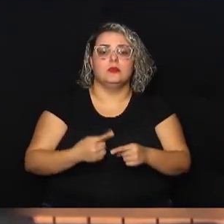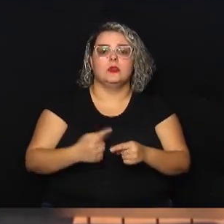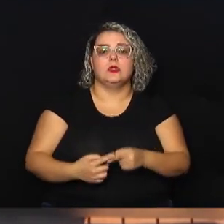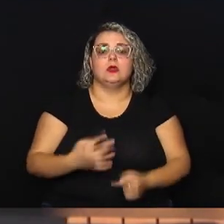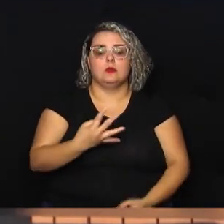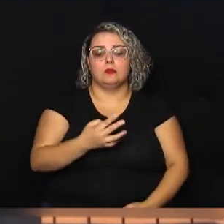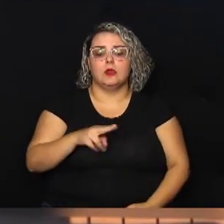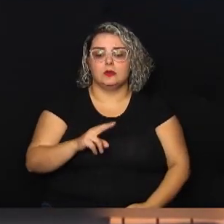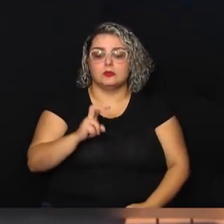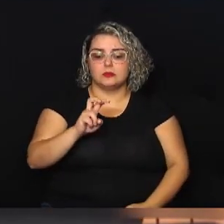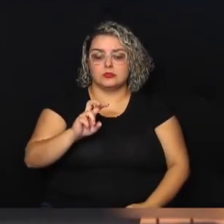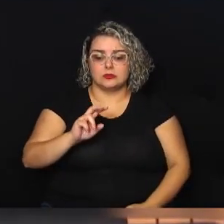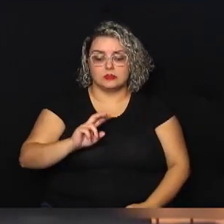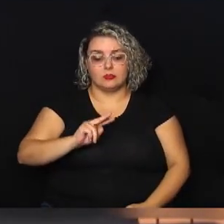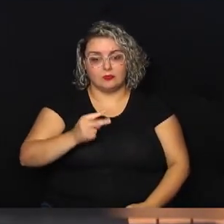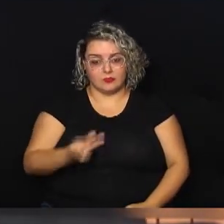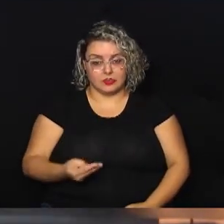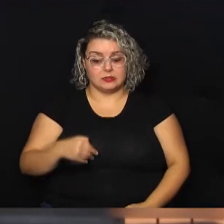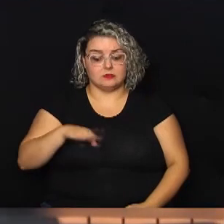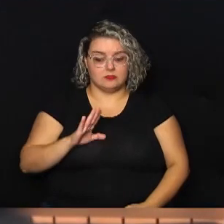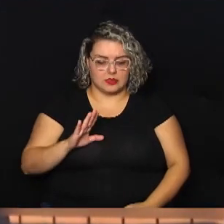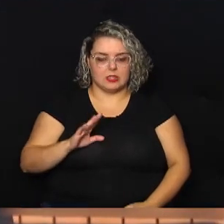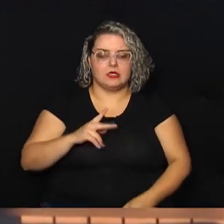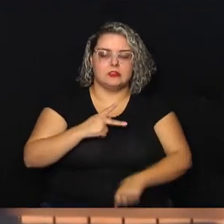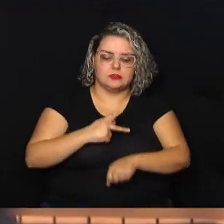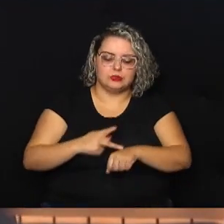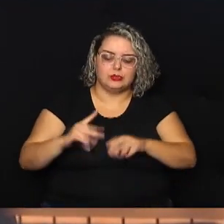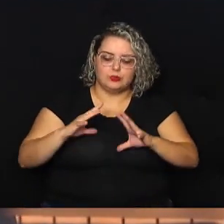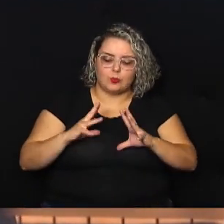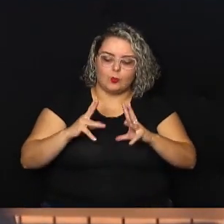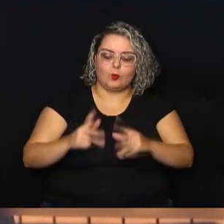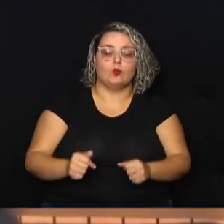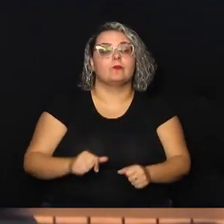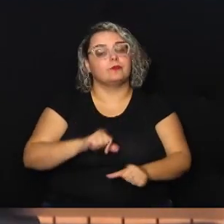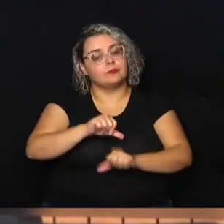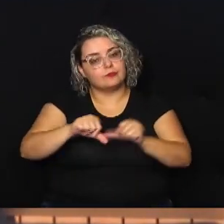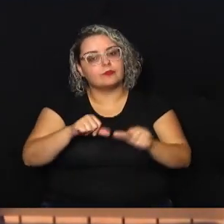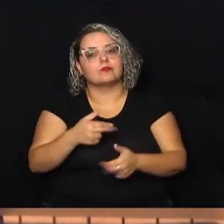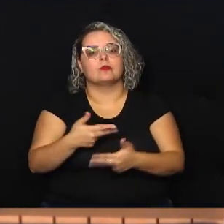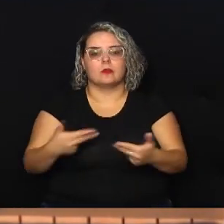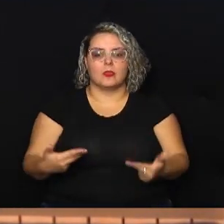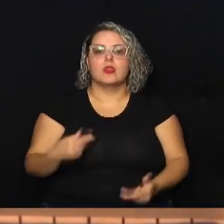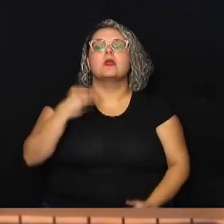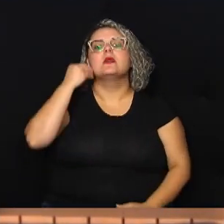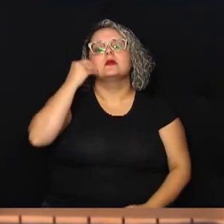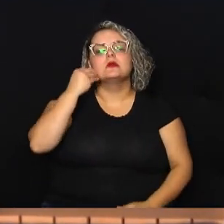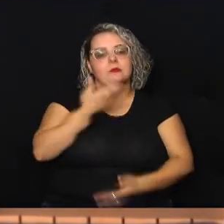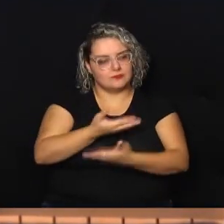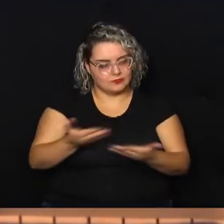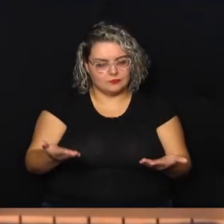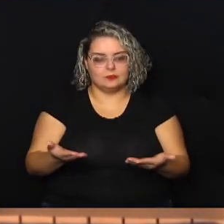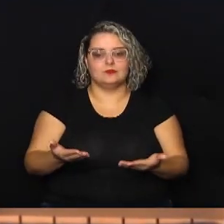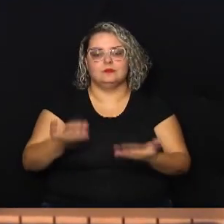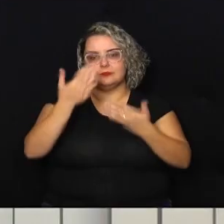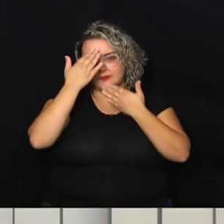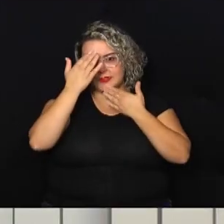essa purificação, algo começa a mudar, né? Então, faça a experiência os senhores mesmos. Muito